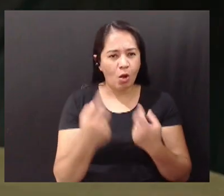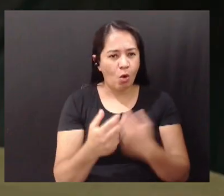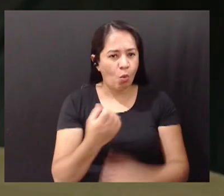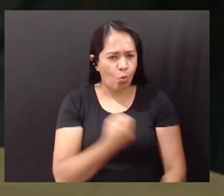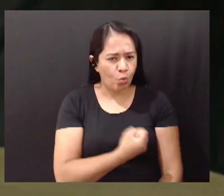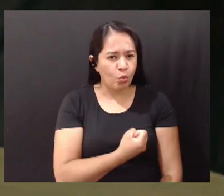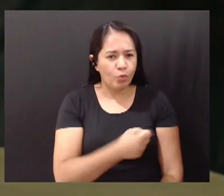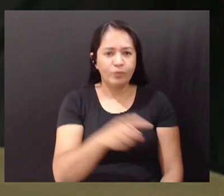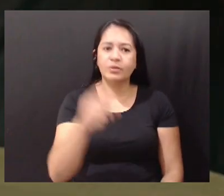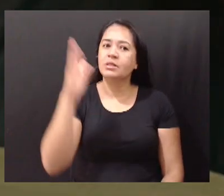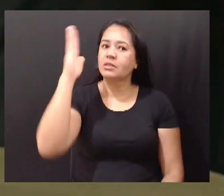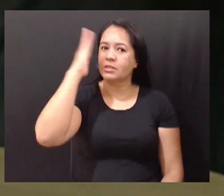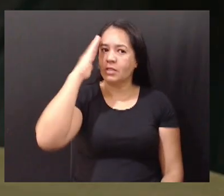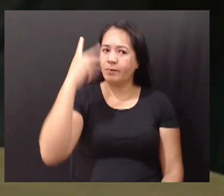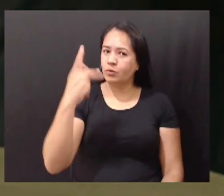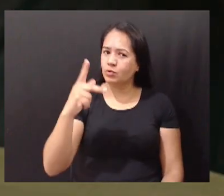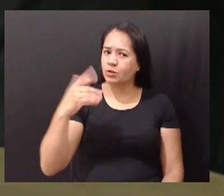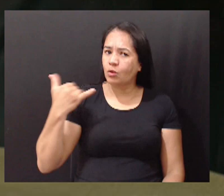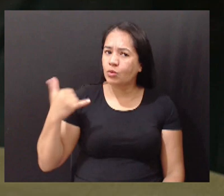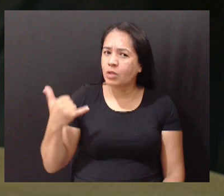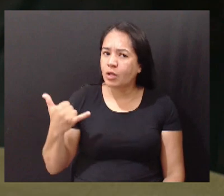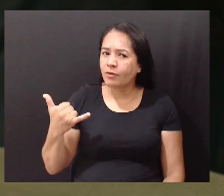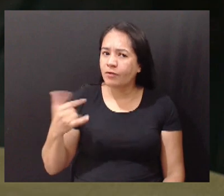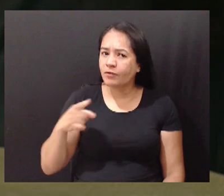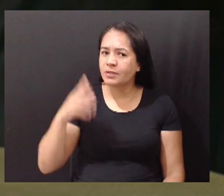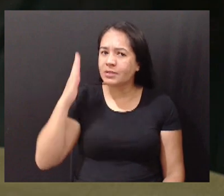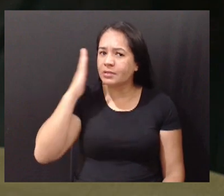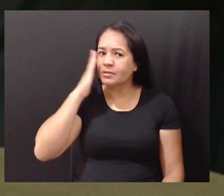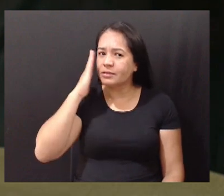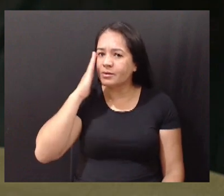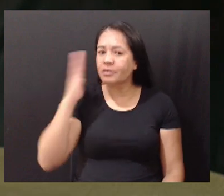seu telefone celular?